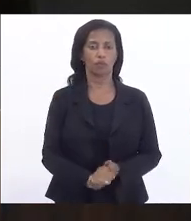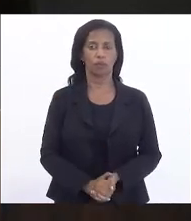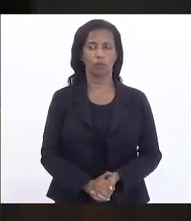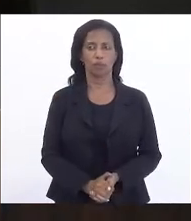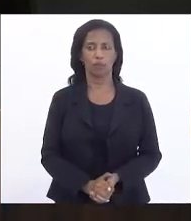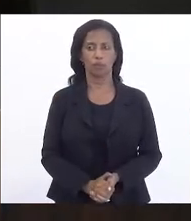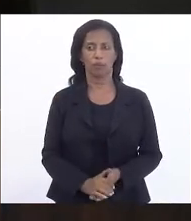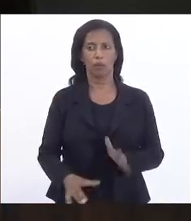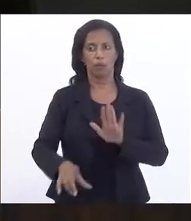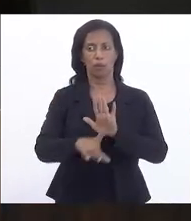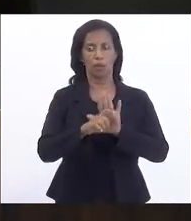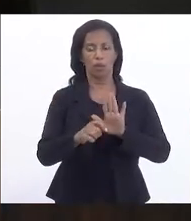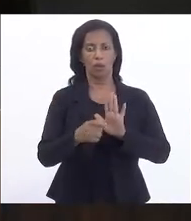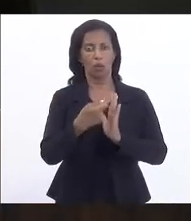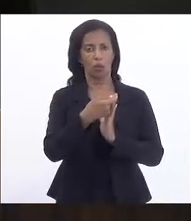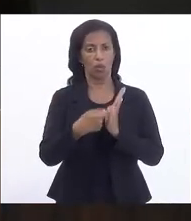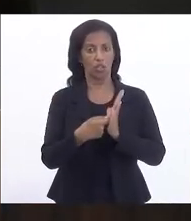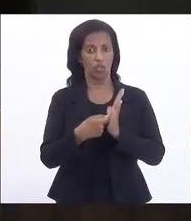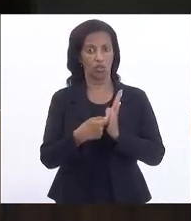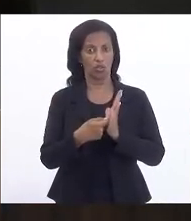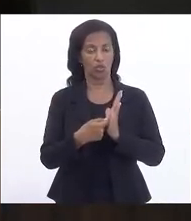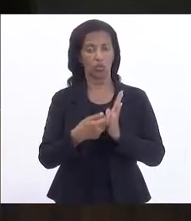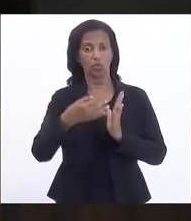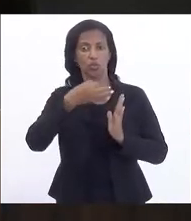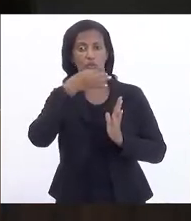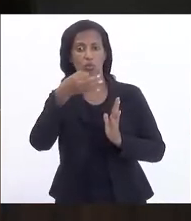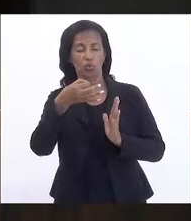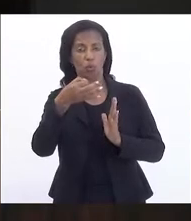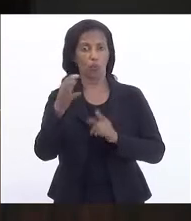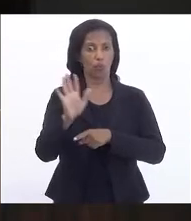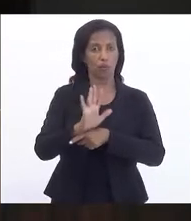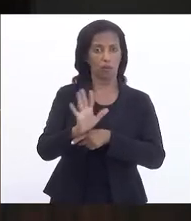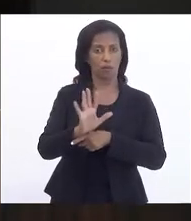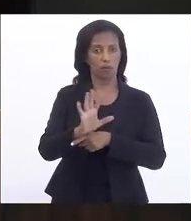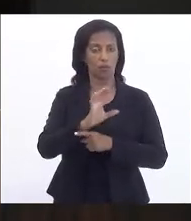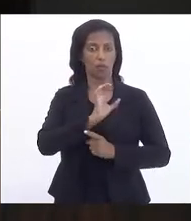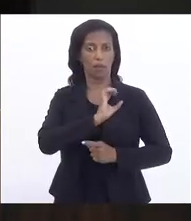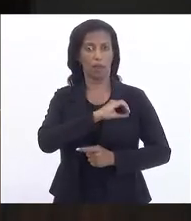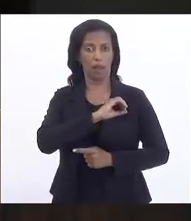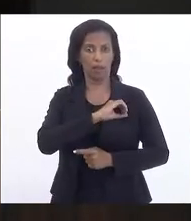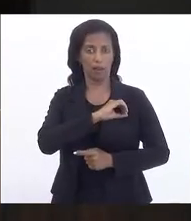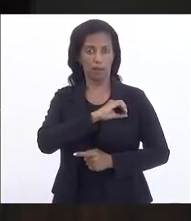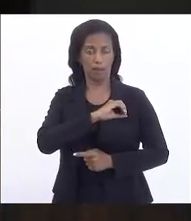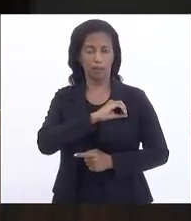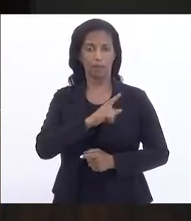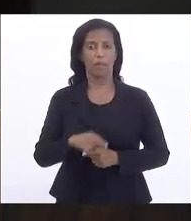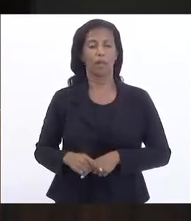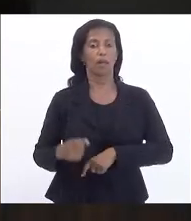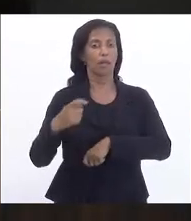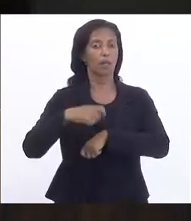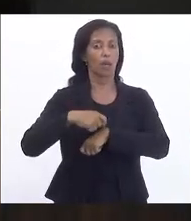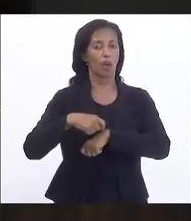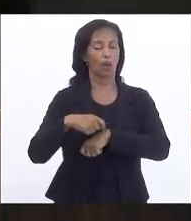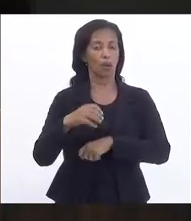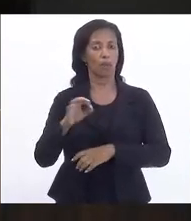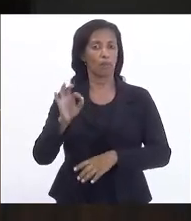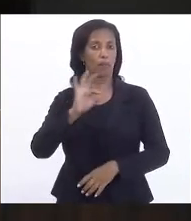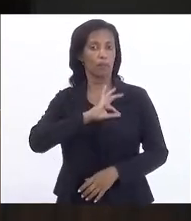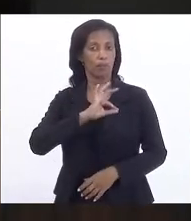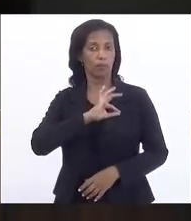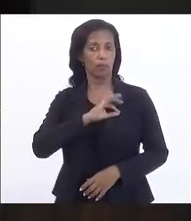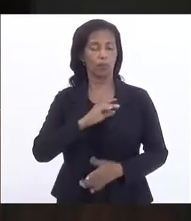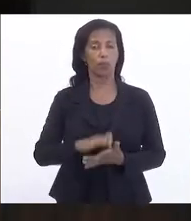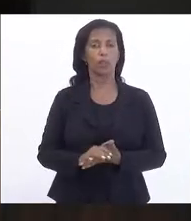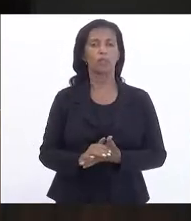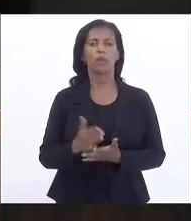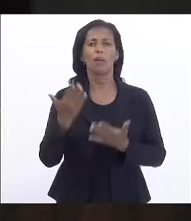parágrafo 2º os registros de áudio e vídeo produzidos pelas câmaras deverão ser disponibilizadas aos setores competentes no ato do registro de ocorrência para que seja realizado o